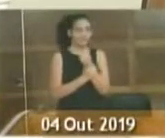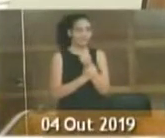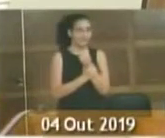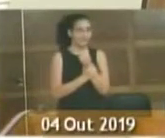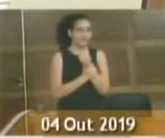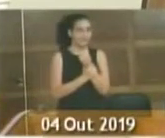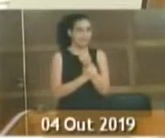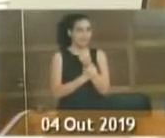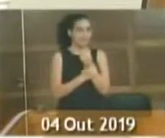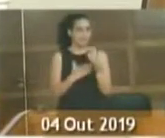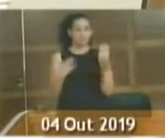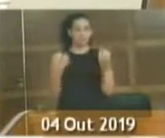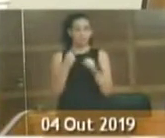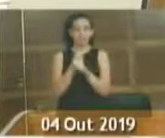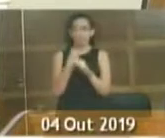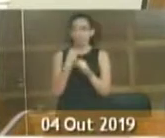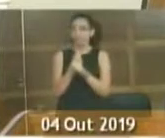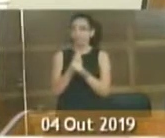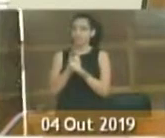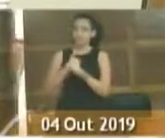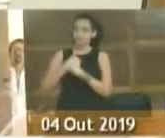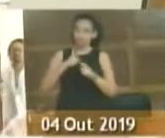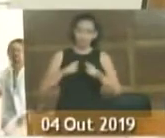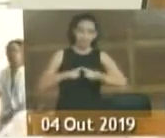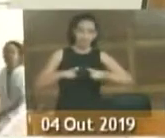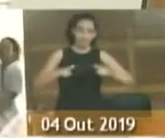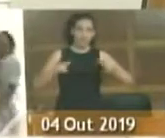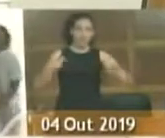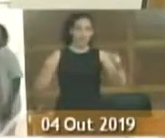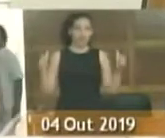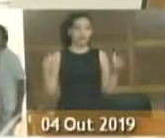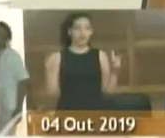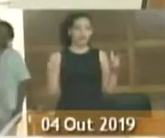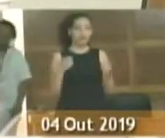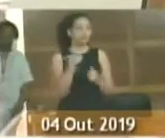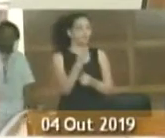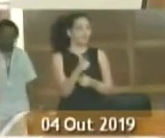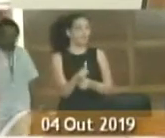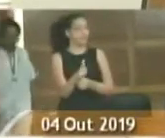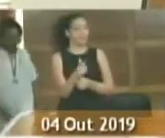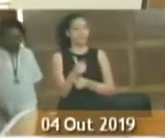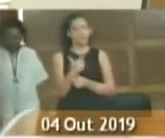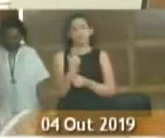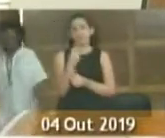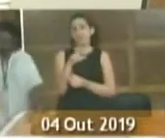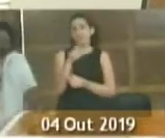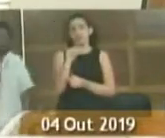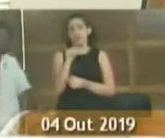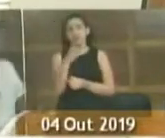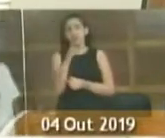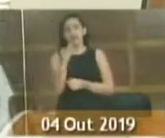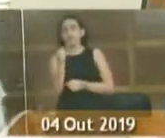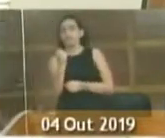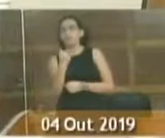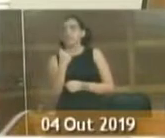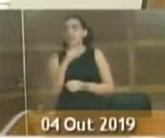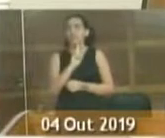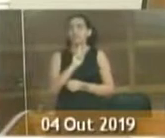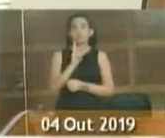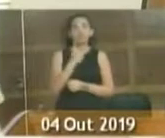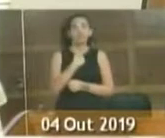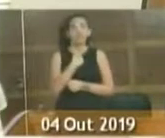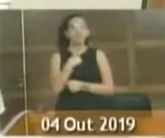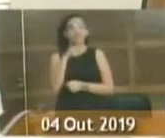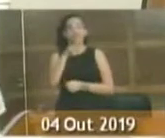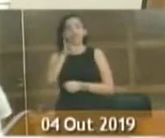Os anos foram passando e eu crescendo. Não tinha uma raça definida. Me chamavam de